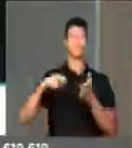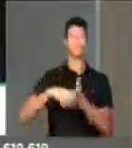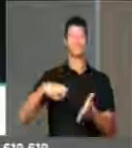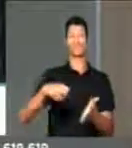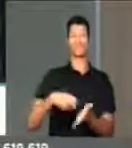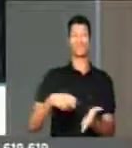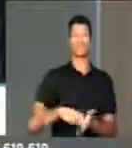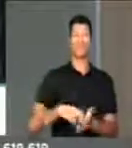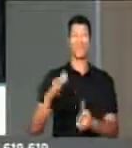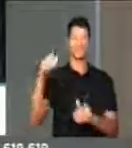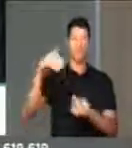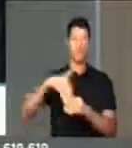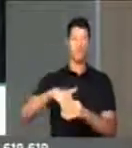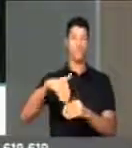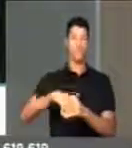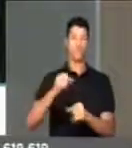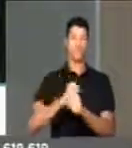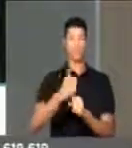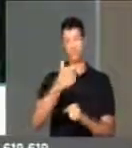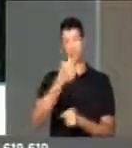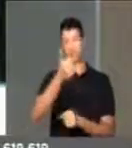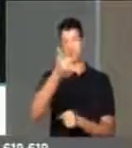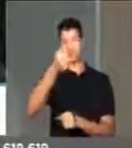punida no voto.